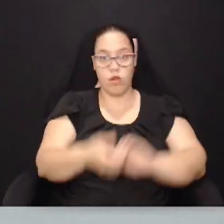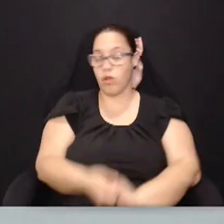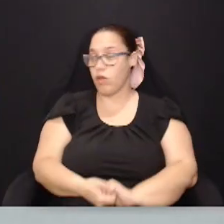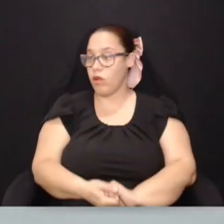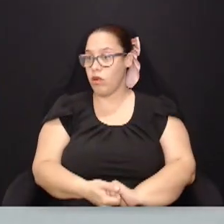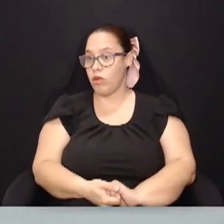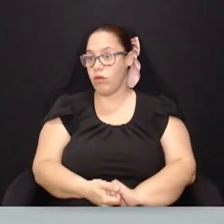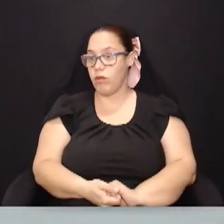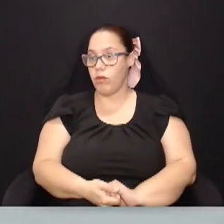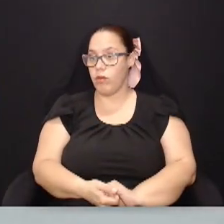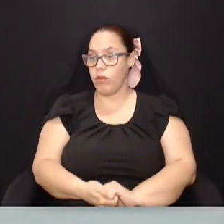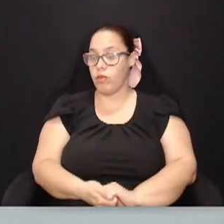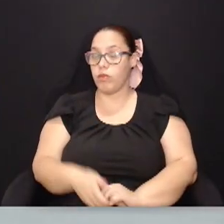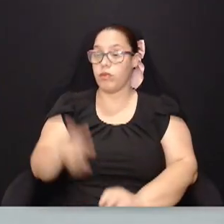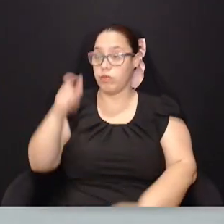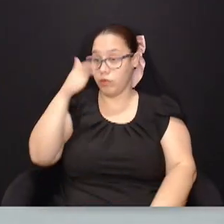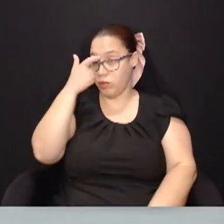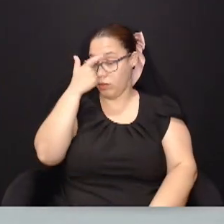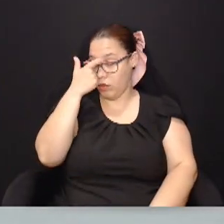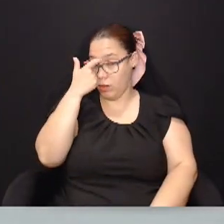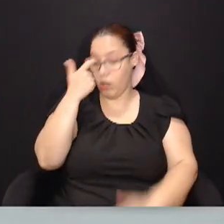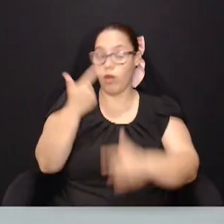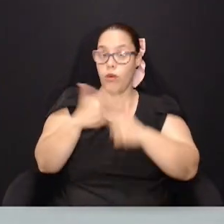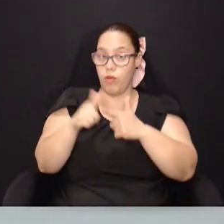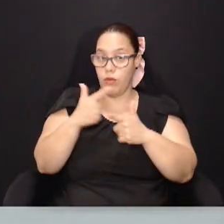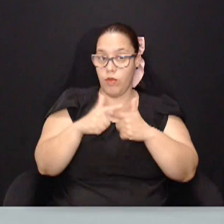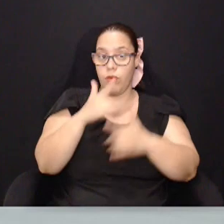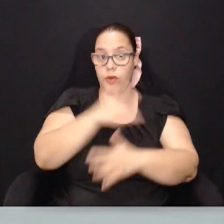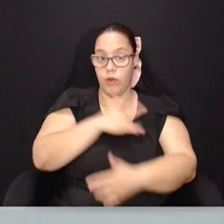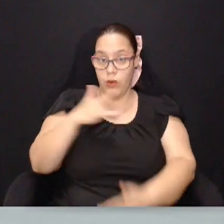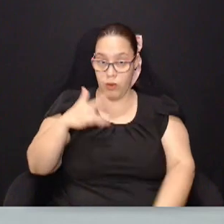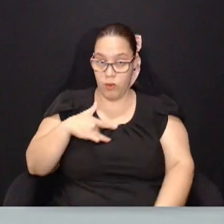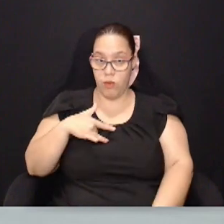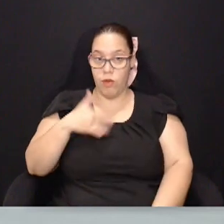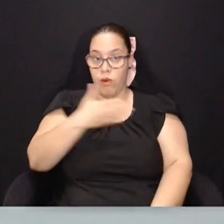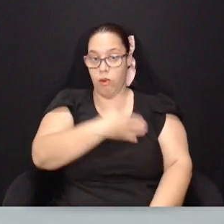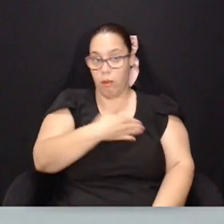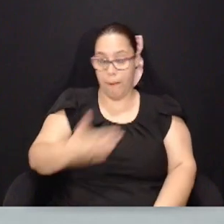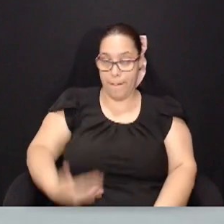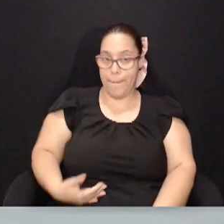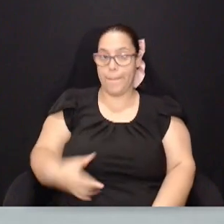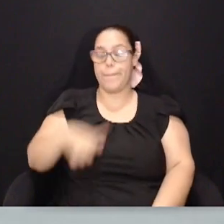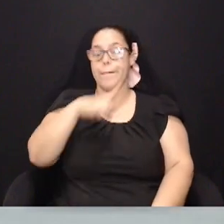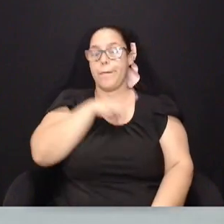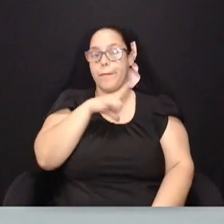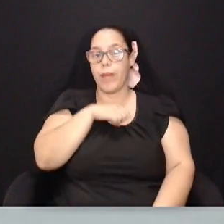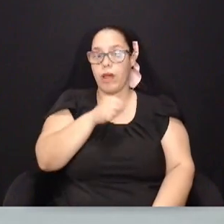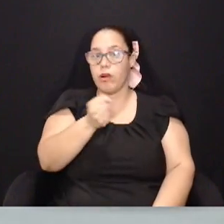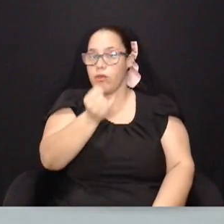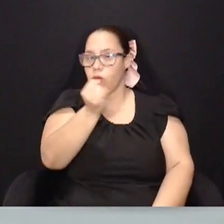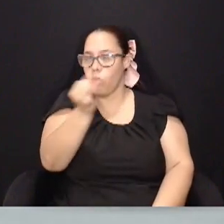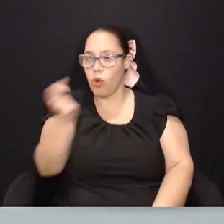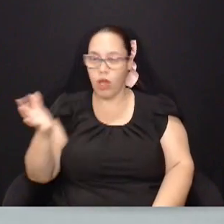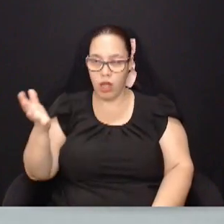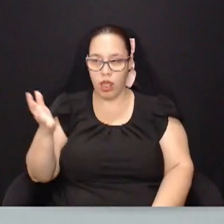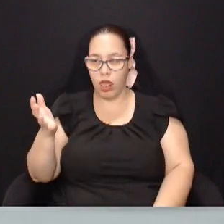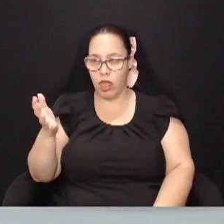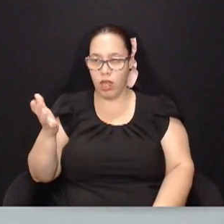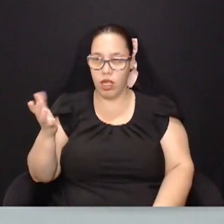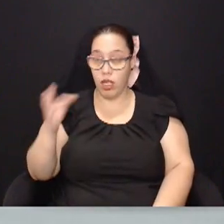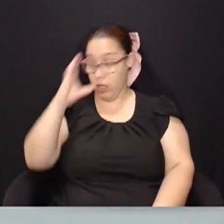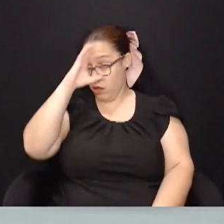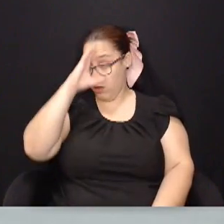um problema de saúde pública. Hoje nós temos quantos e quantos cidadãos no